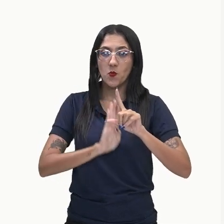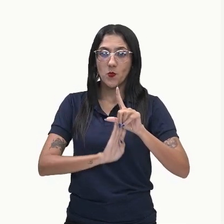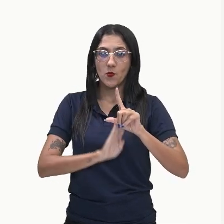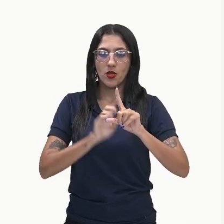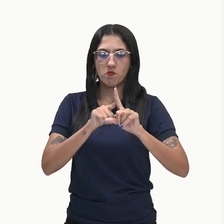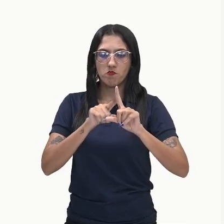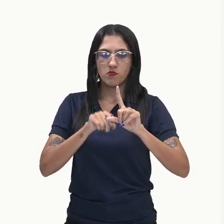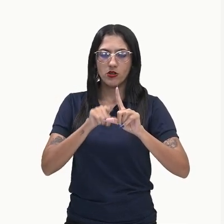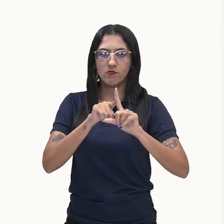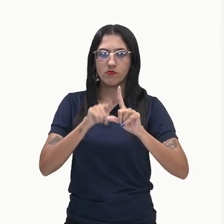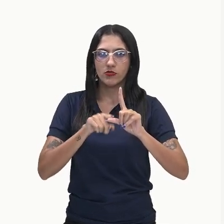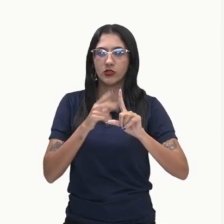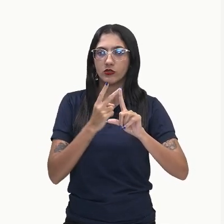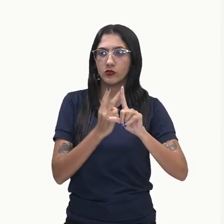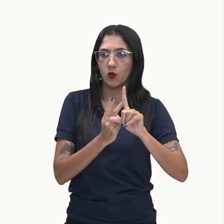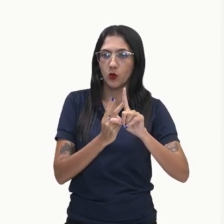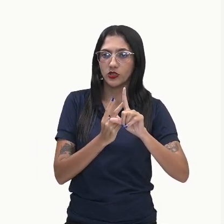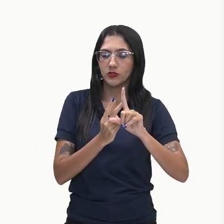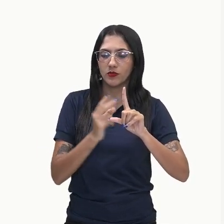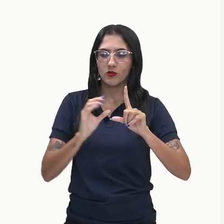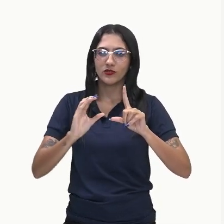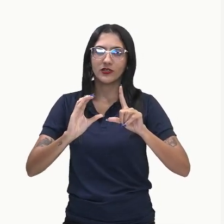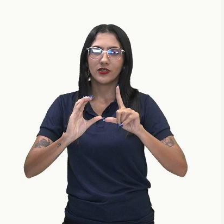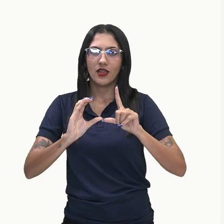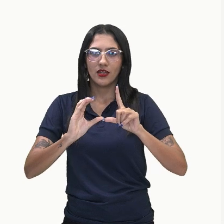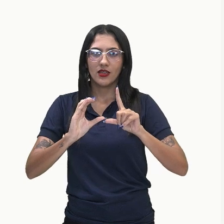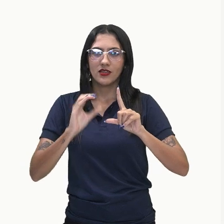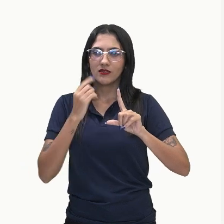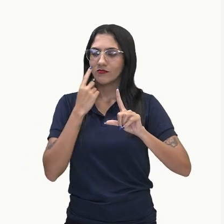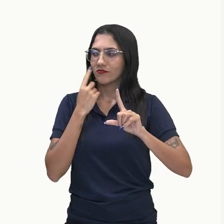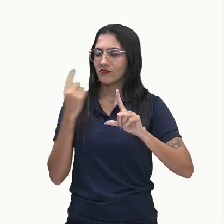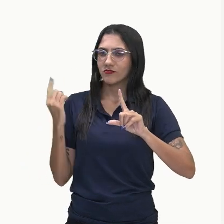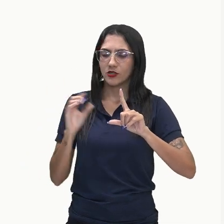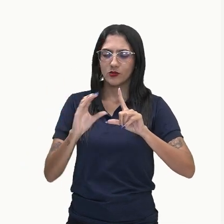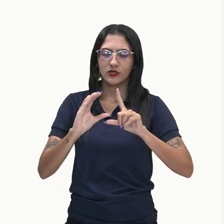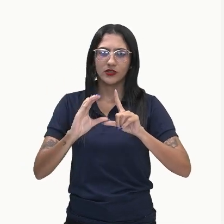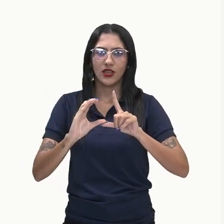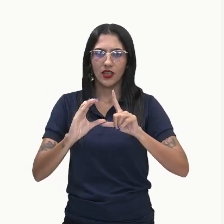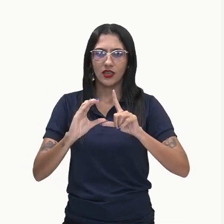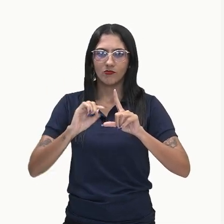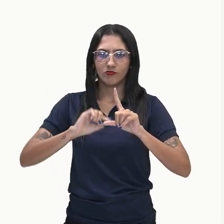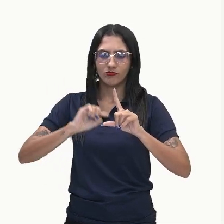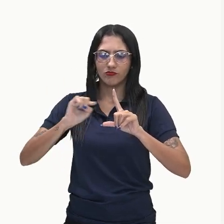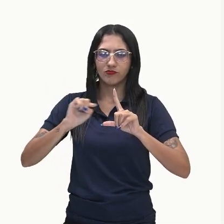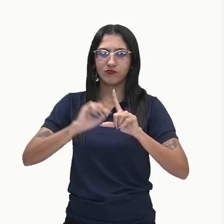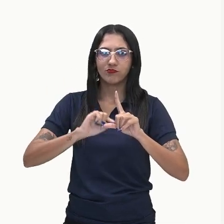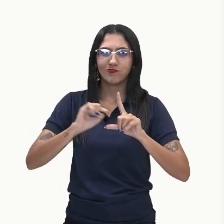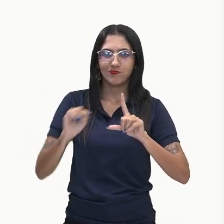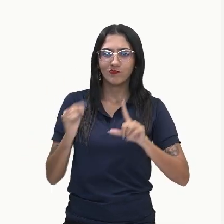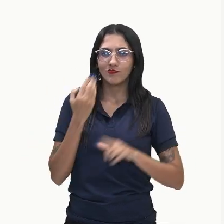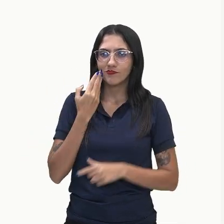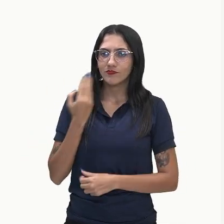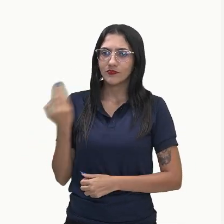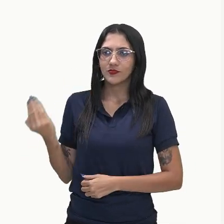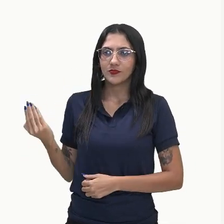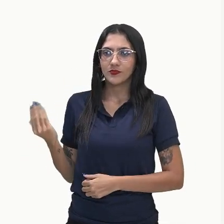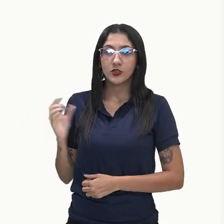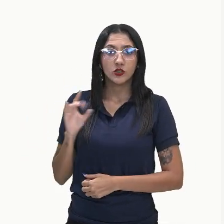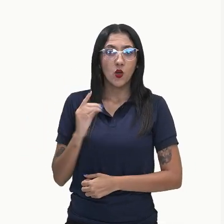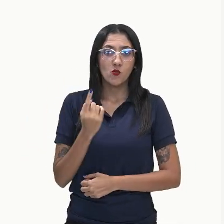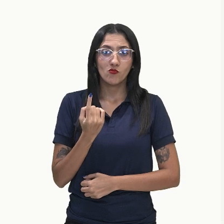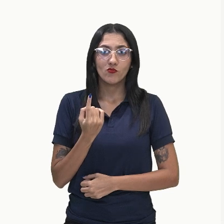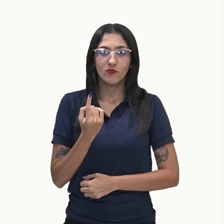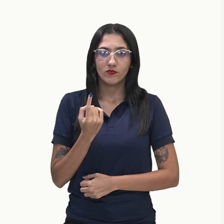riscos. E o ângulo C, como você verifica, como você visualiza aí, é formado